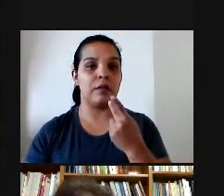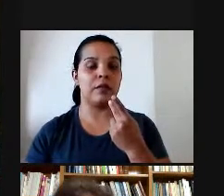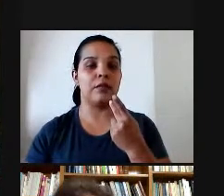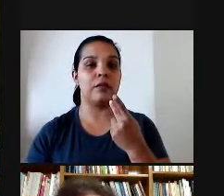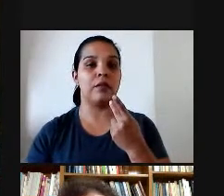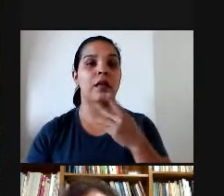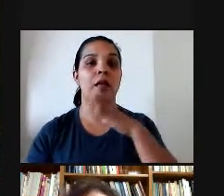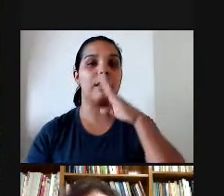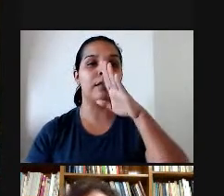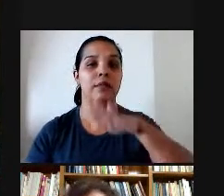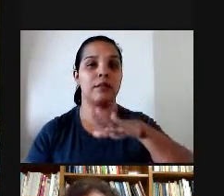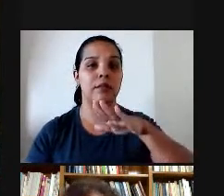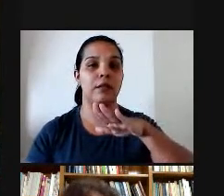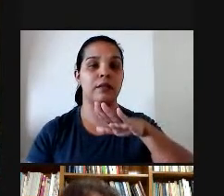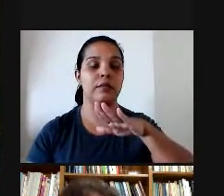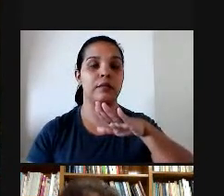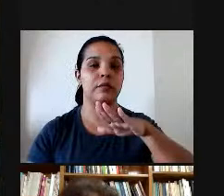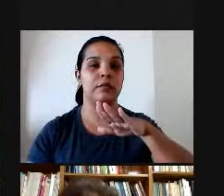tarde,